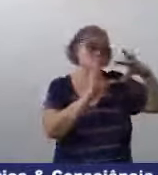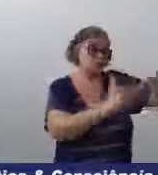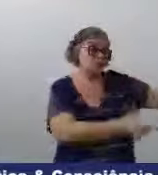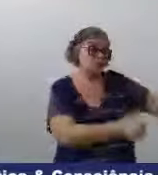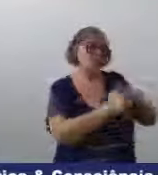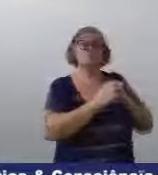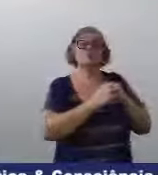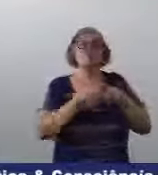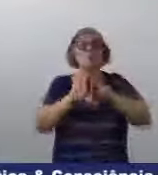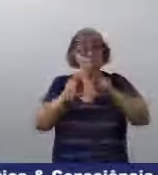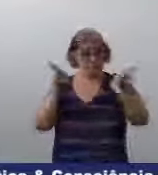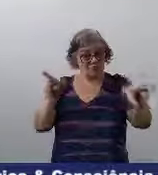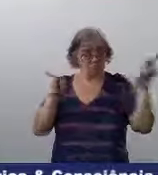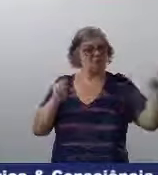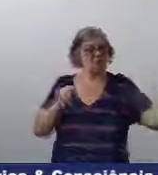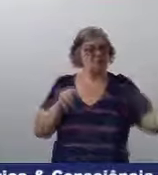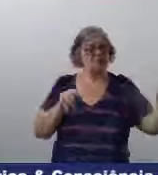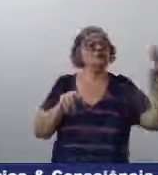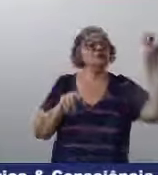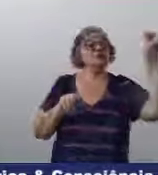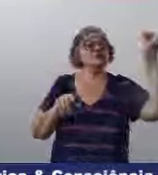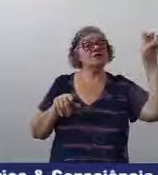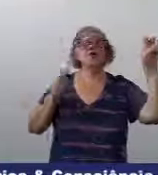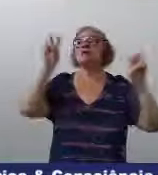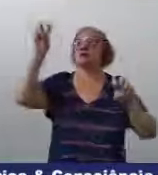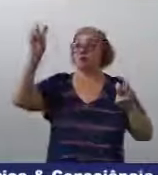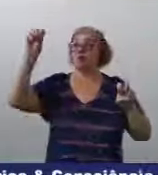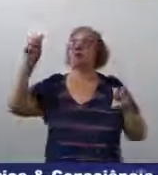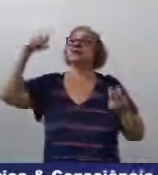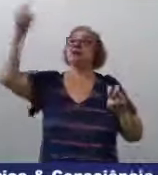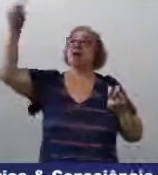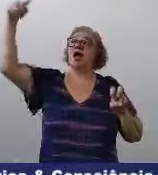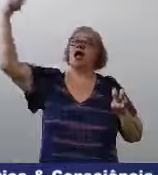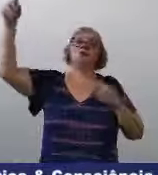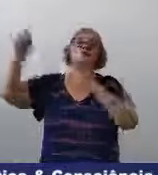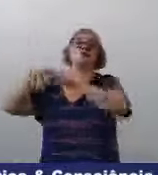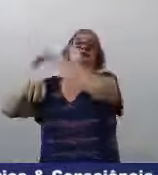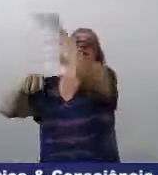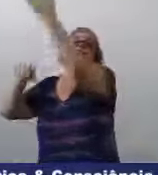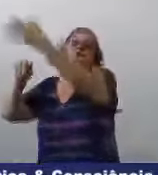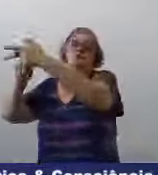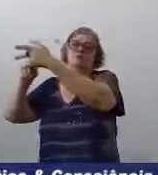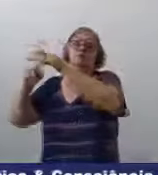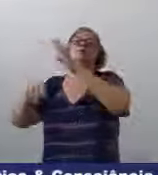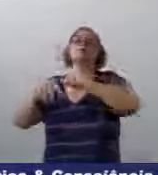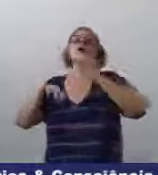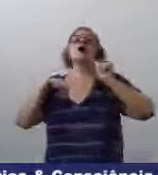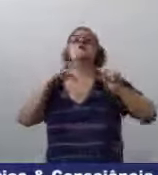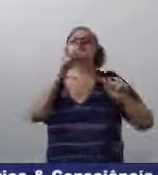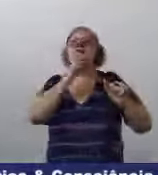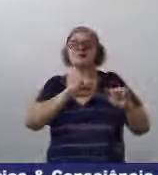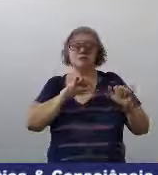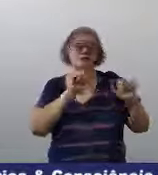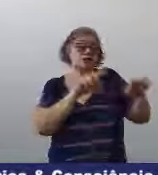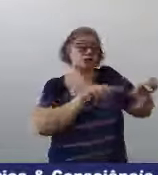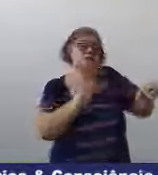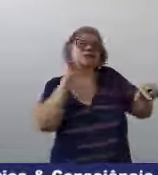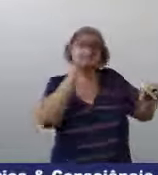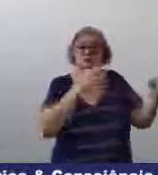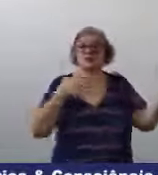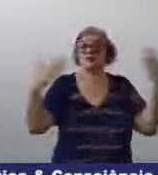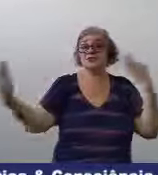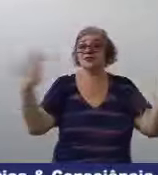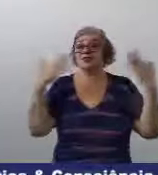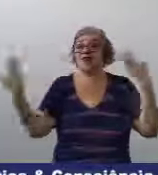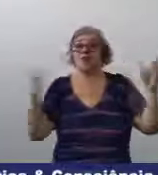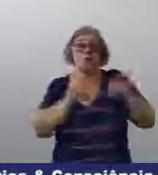próprio planeta. O gêmeo, que viveu 50 anos no alto da montanha, está mais velho do que o seu irmão gêmeo,